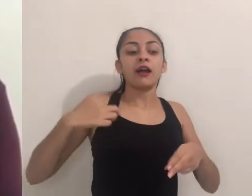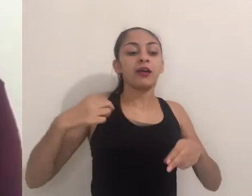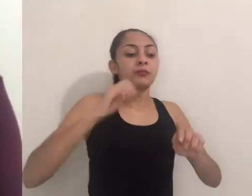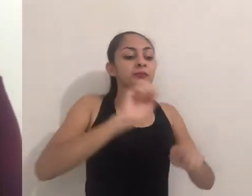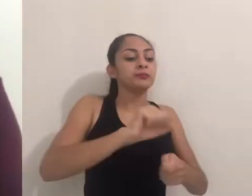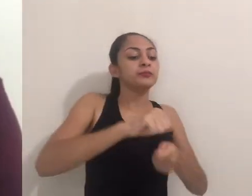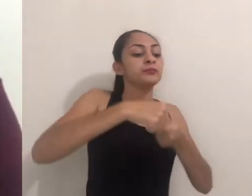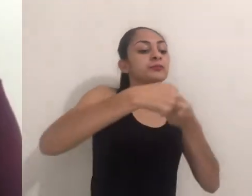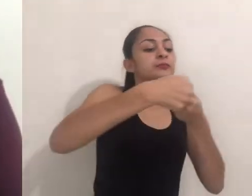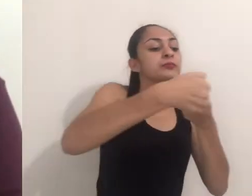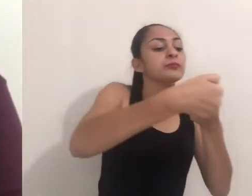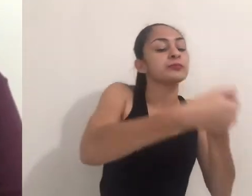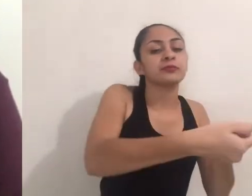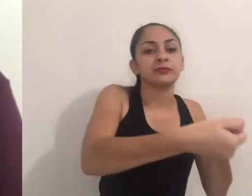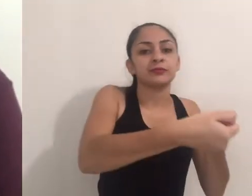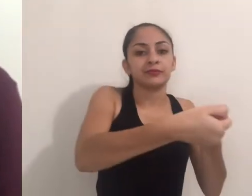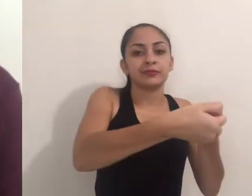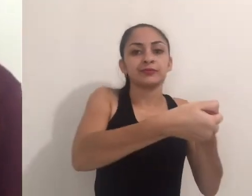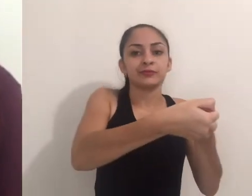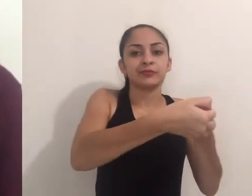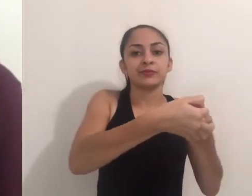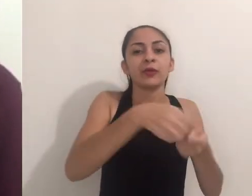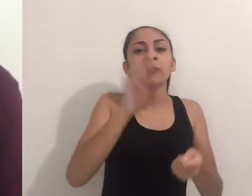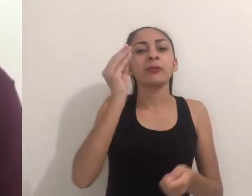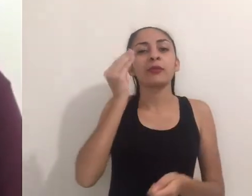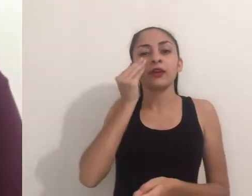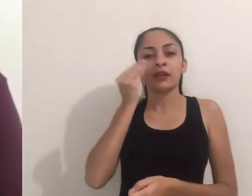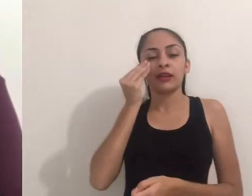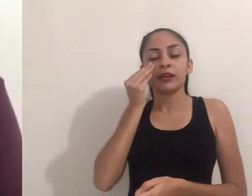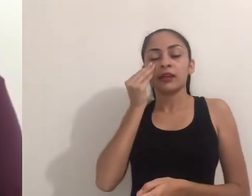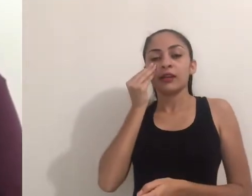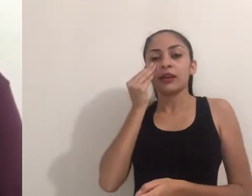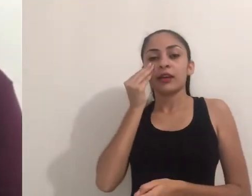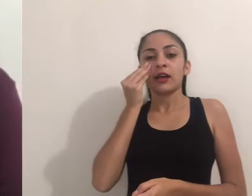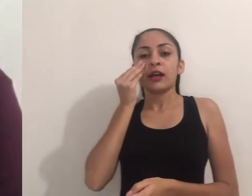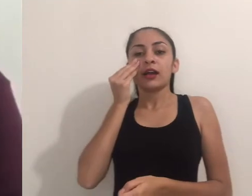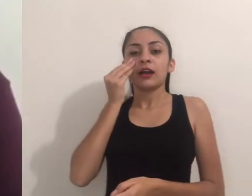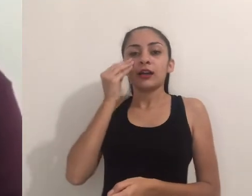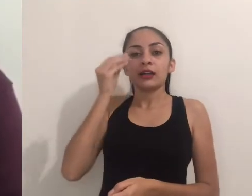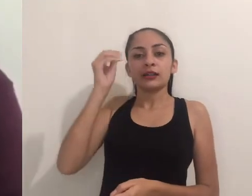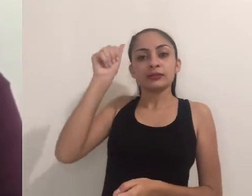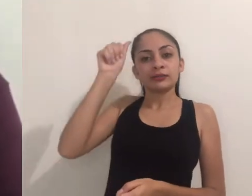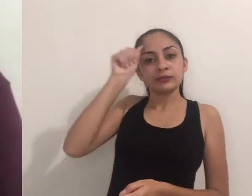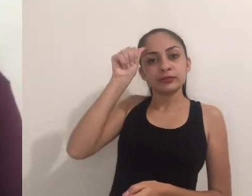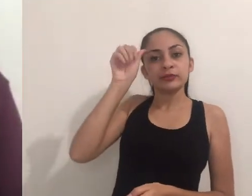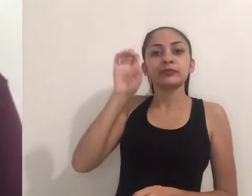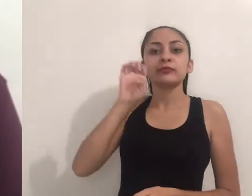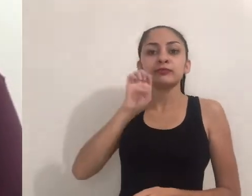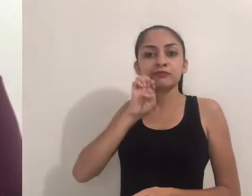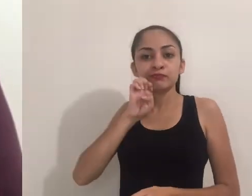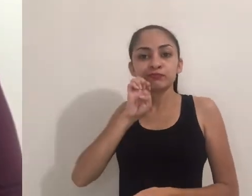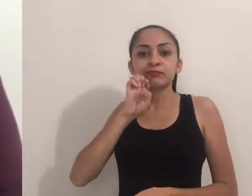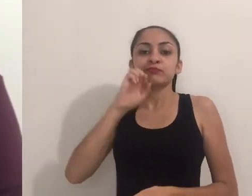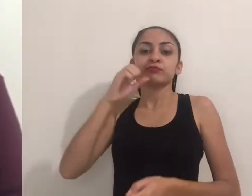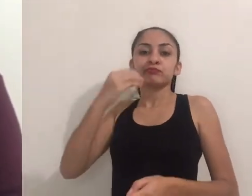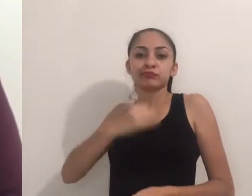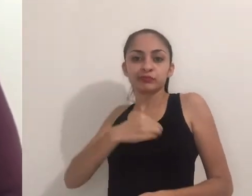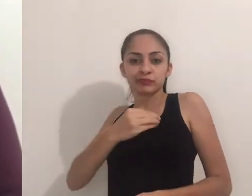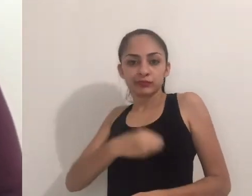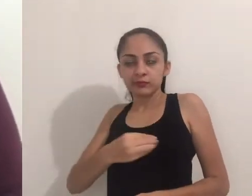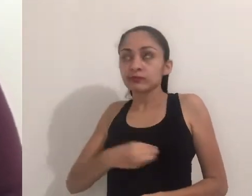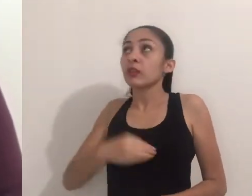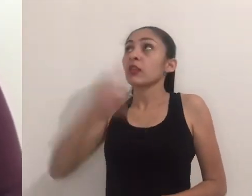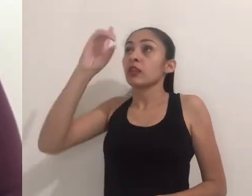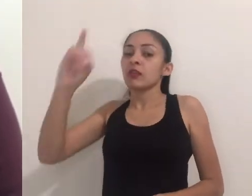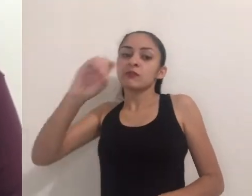versículo? O homem e a mulher pecam, né? Adão e Eva pecam, e Deus disciplina. Nós observamos durante a